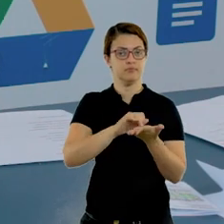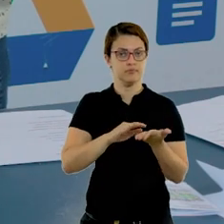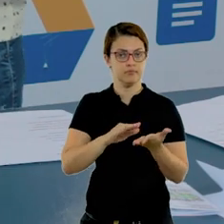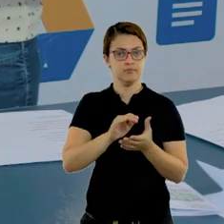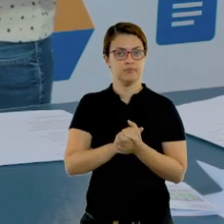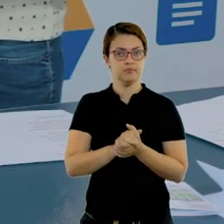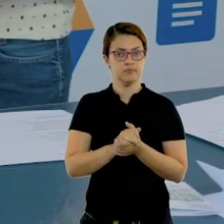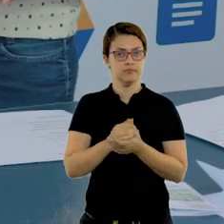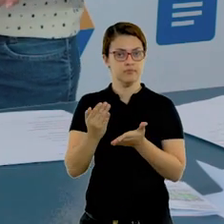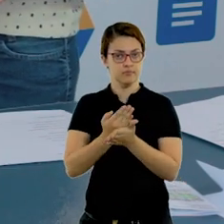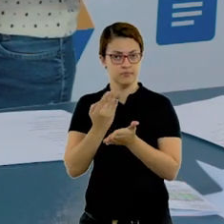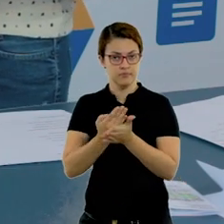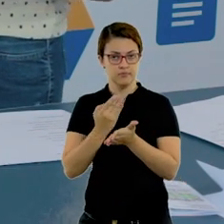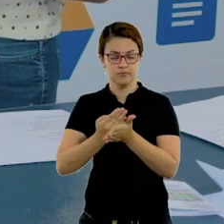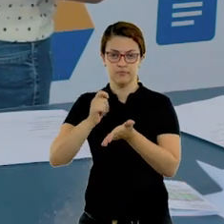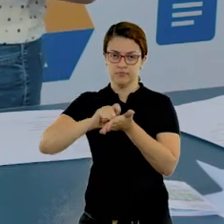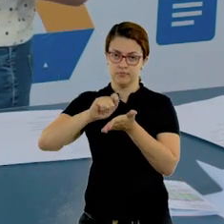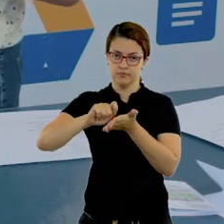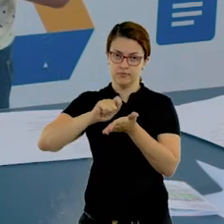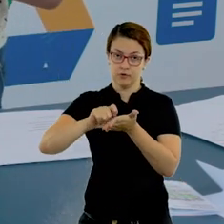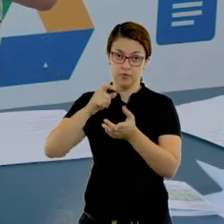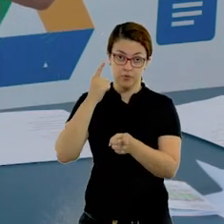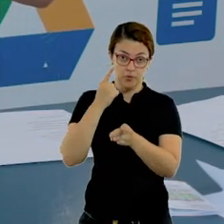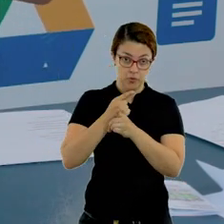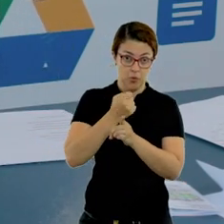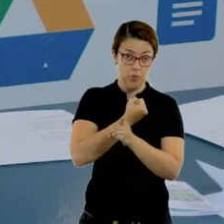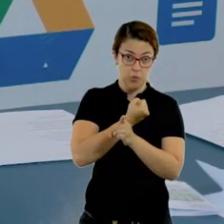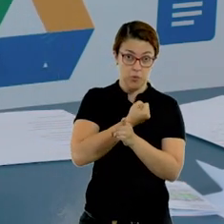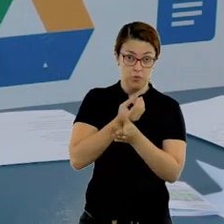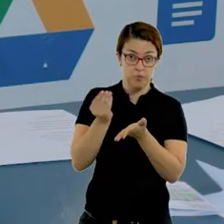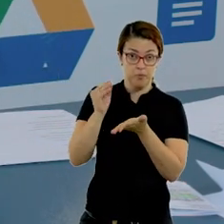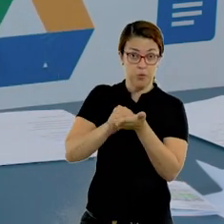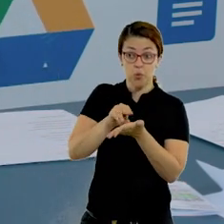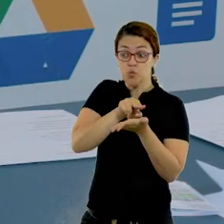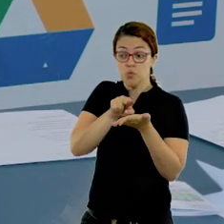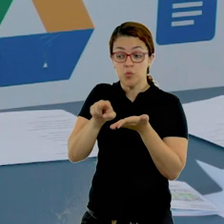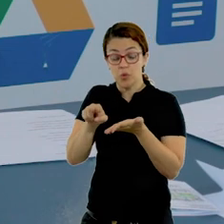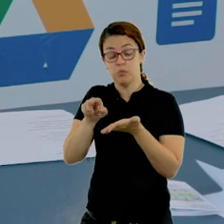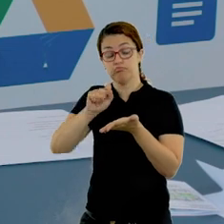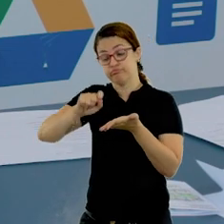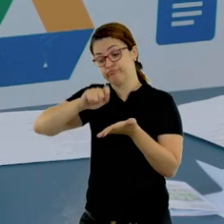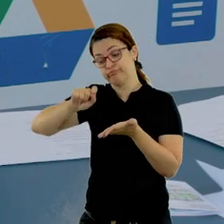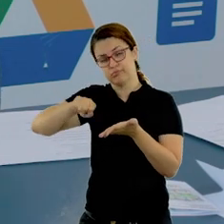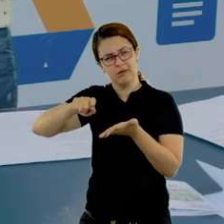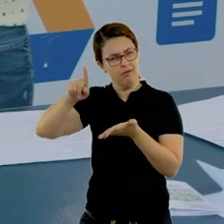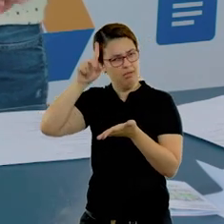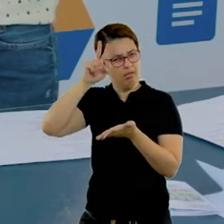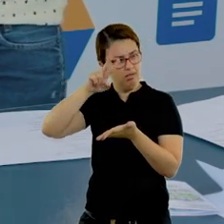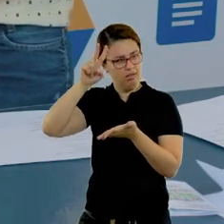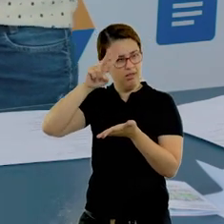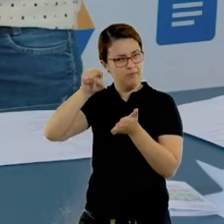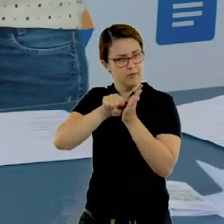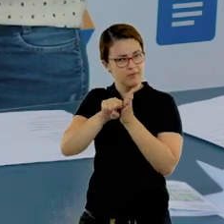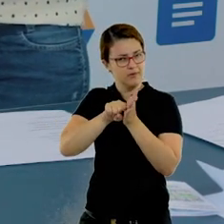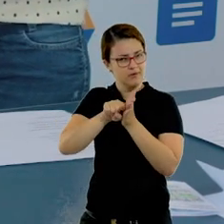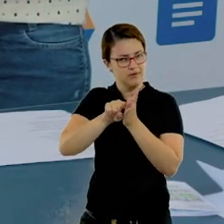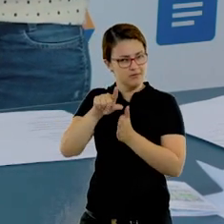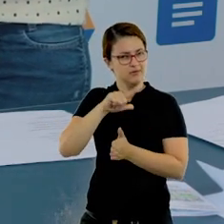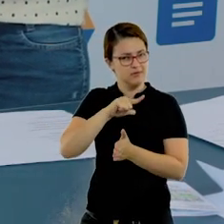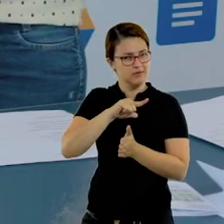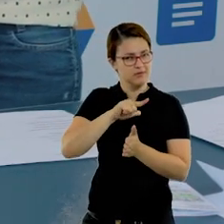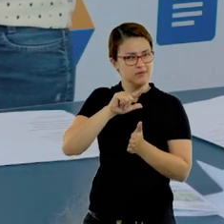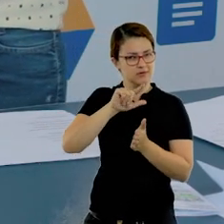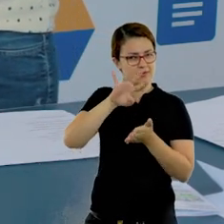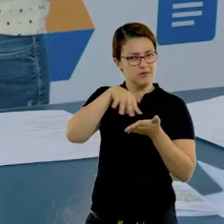A próxima atividade, ela fala, registre em seu caderno, escrevendo por extenso, os números encontrados na atividade anterior. Lembra lá da pesquisa que